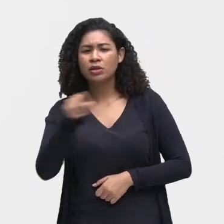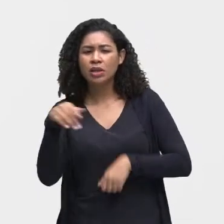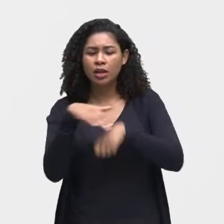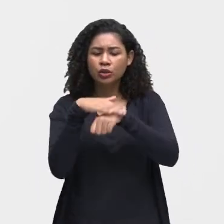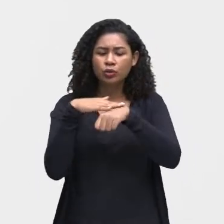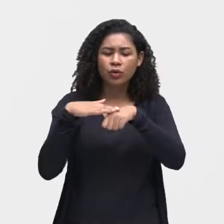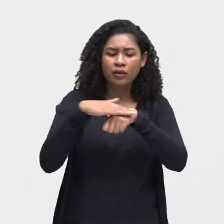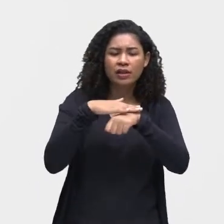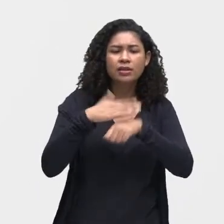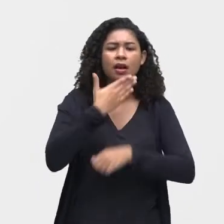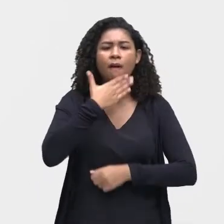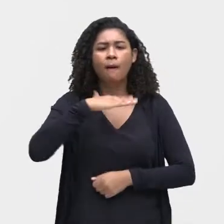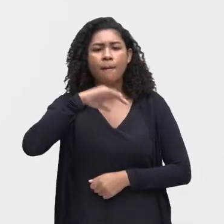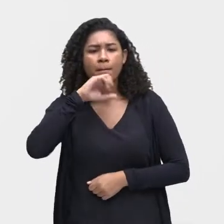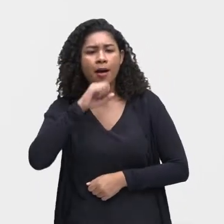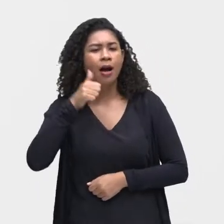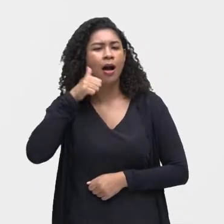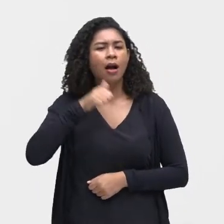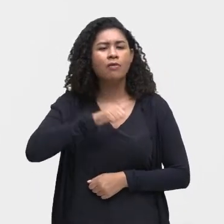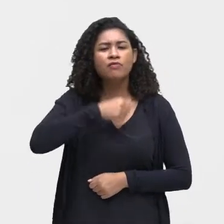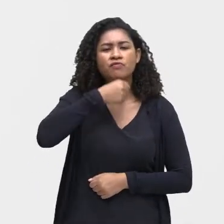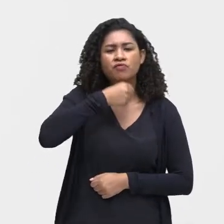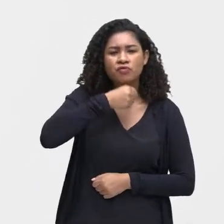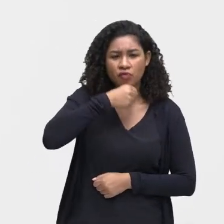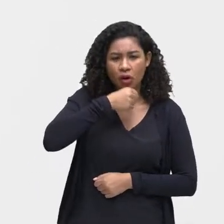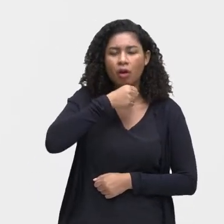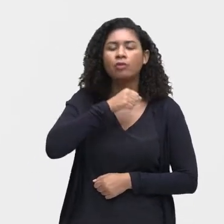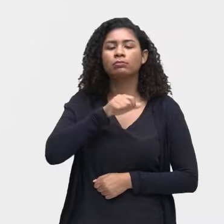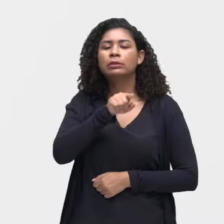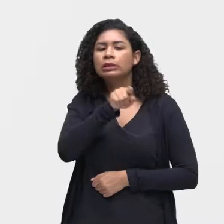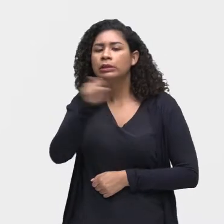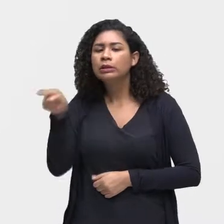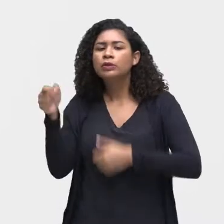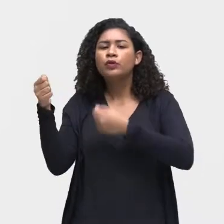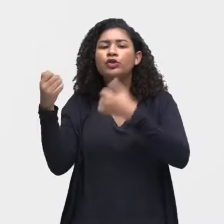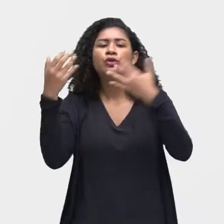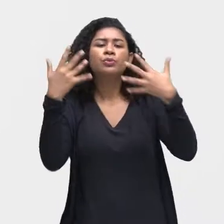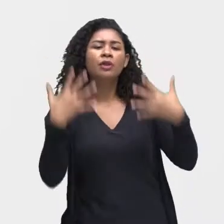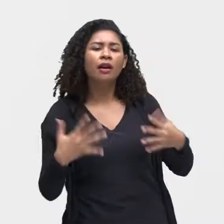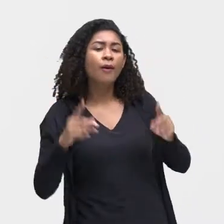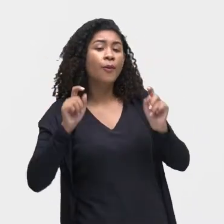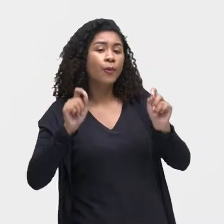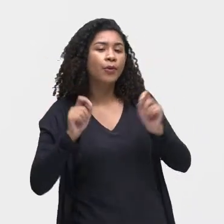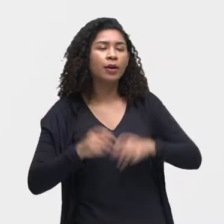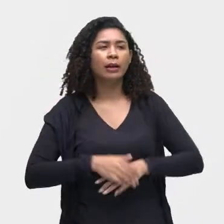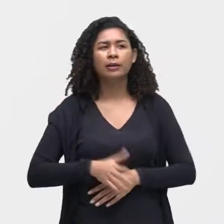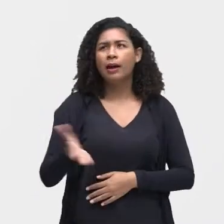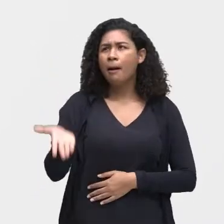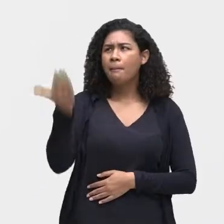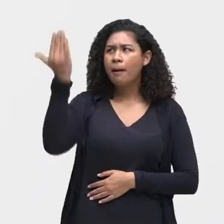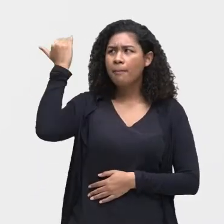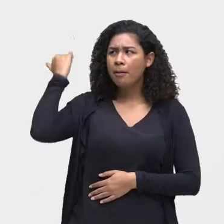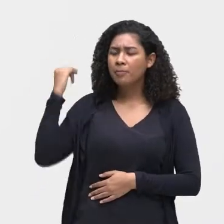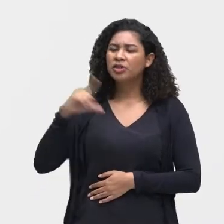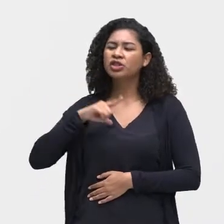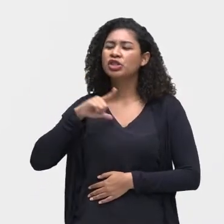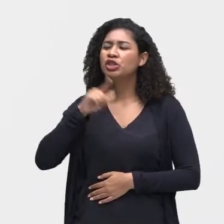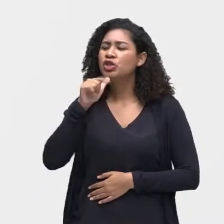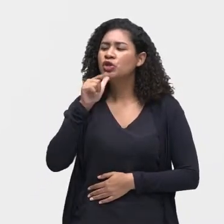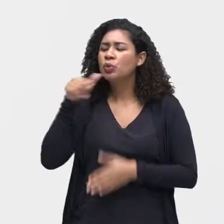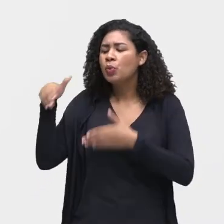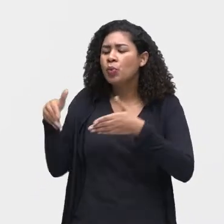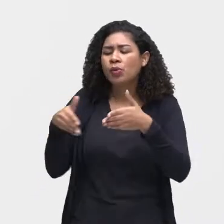com seus avós, eles vão falar assim, antigamente aqui passava um rio, mas hoje está